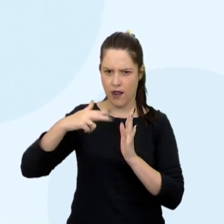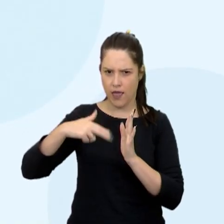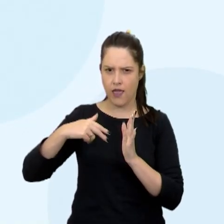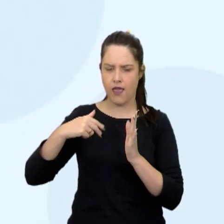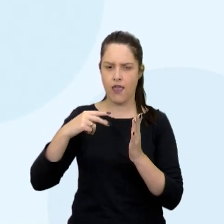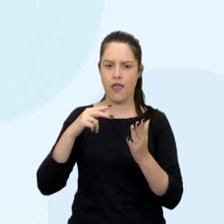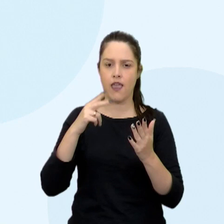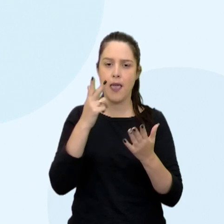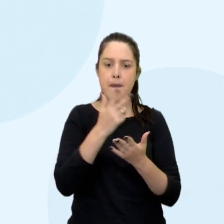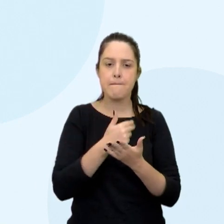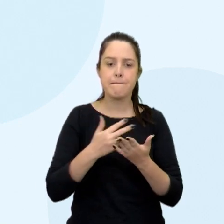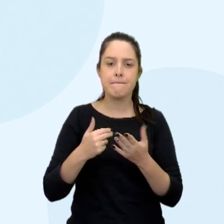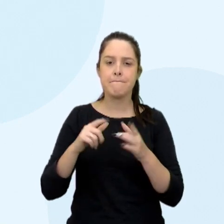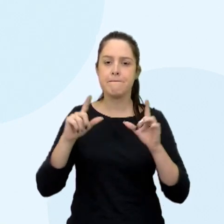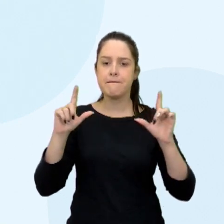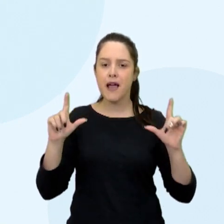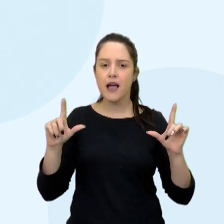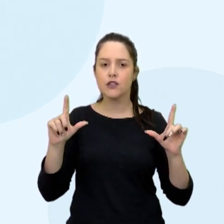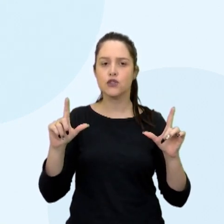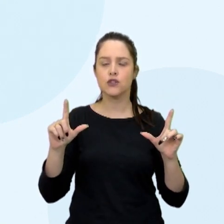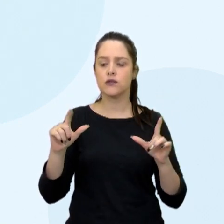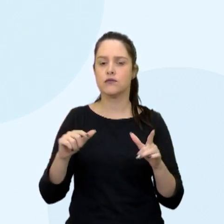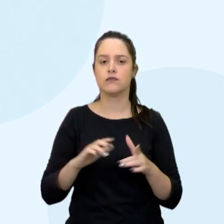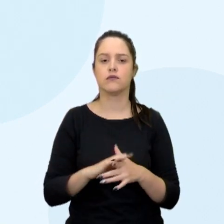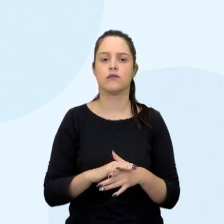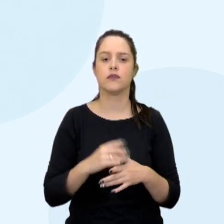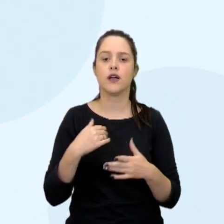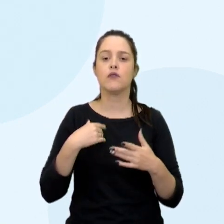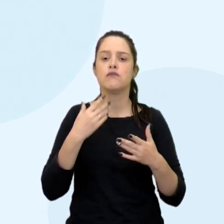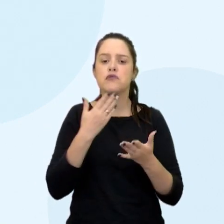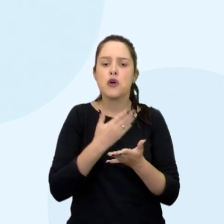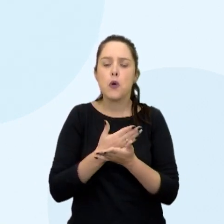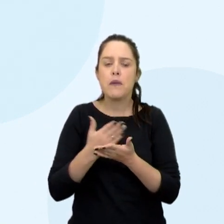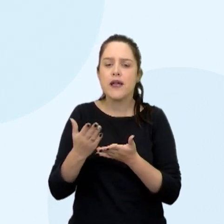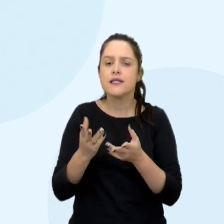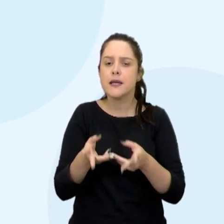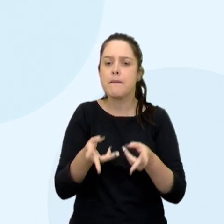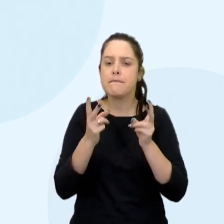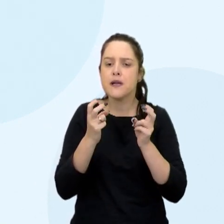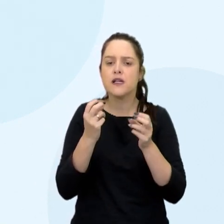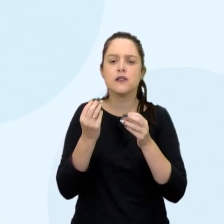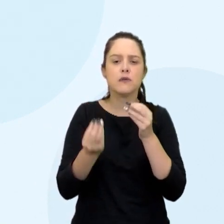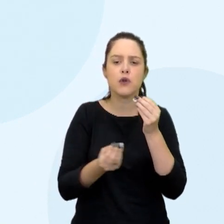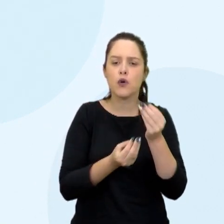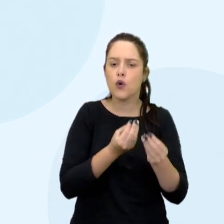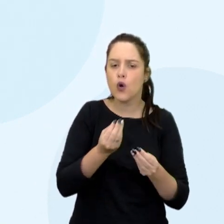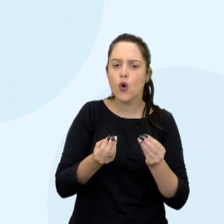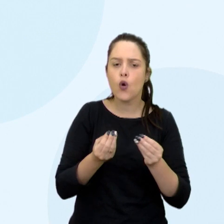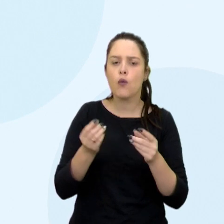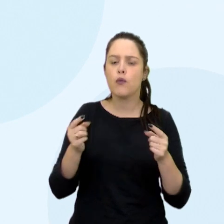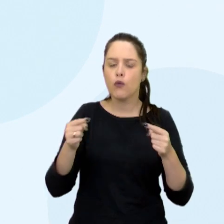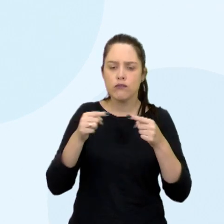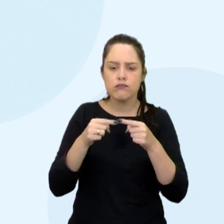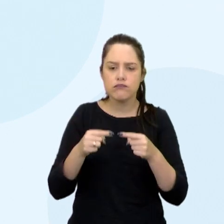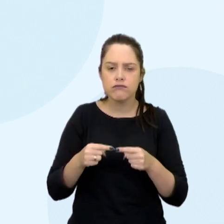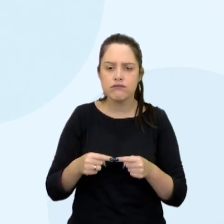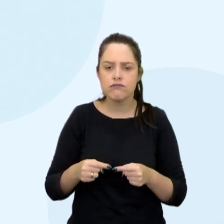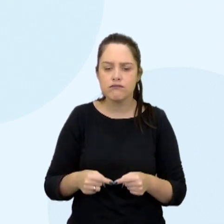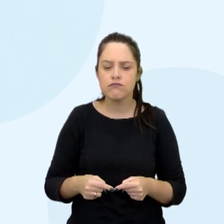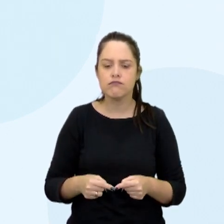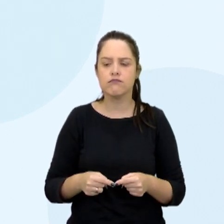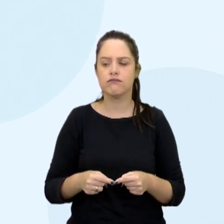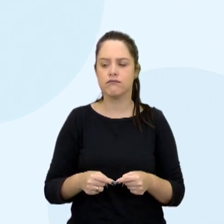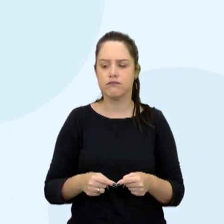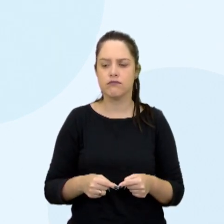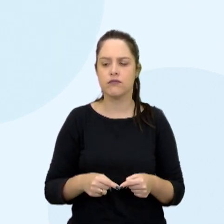leitura de imagem, a pesquisa, você começa a perceber como que a imagem se comunica, né? E ela faz essa